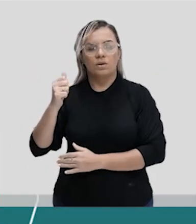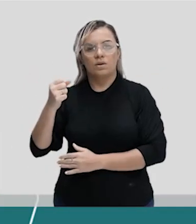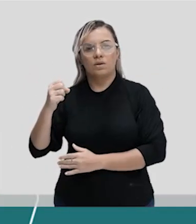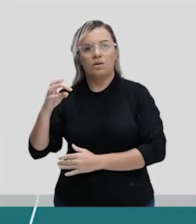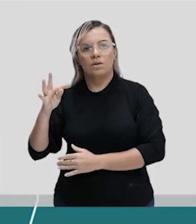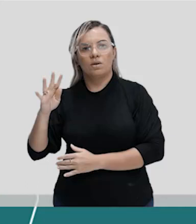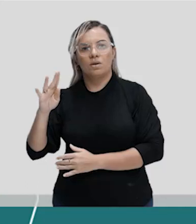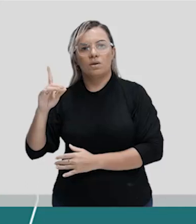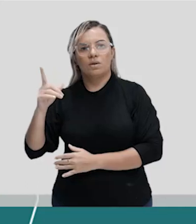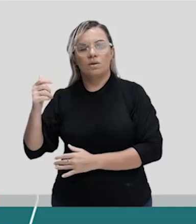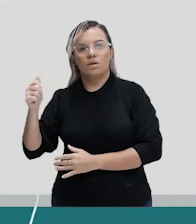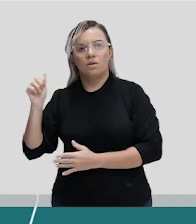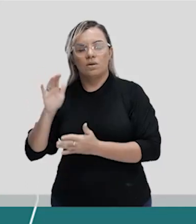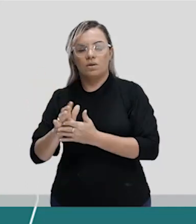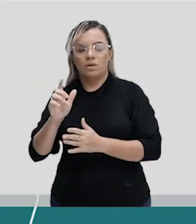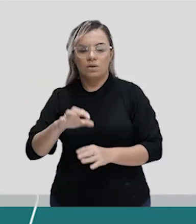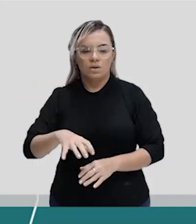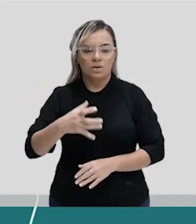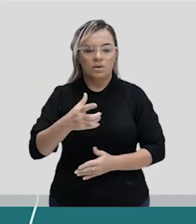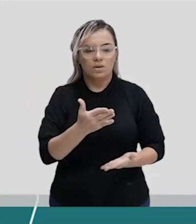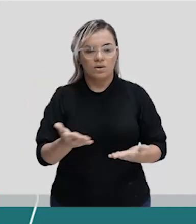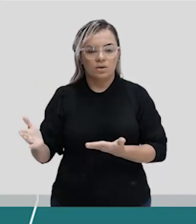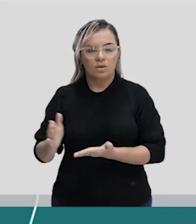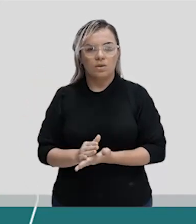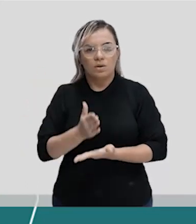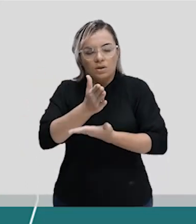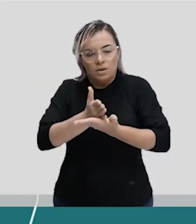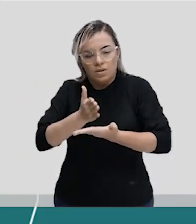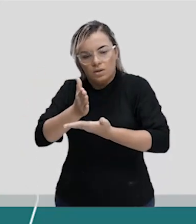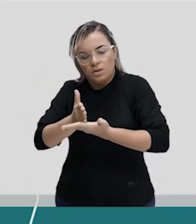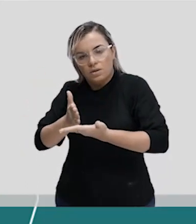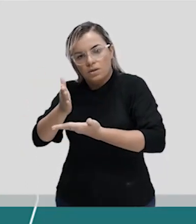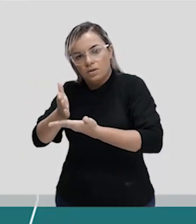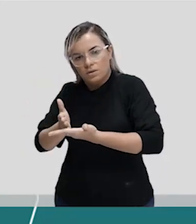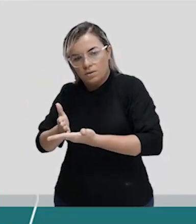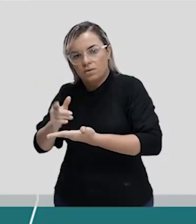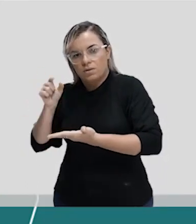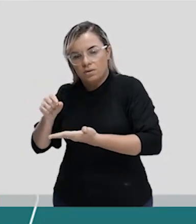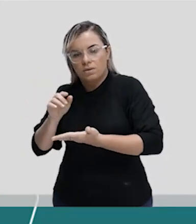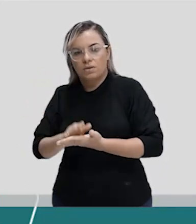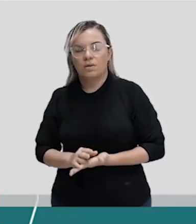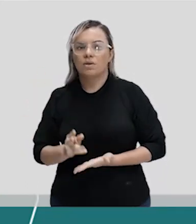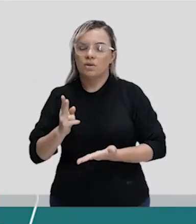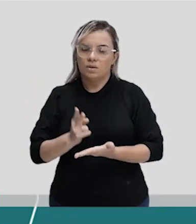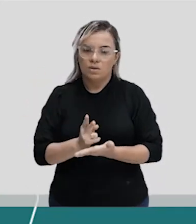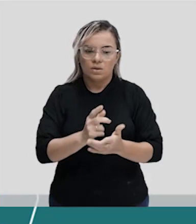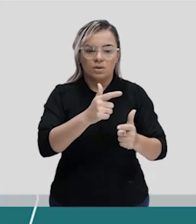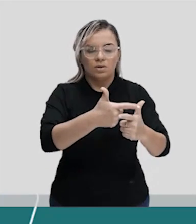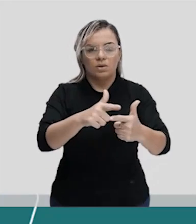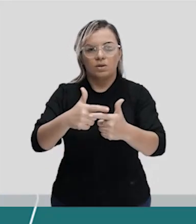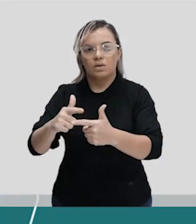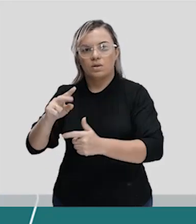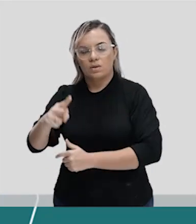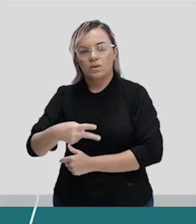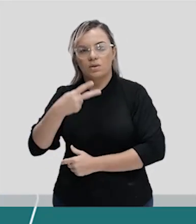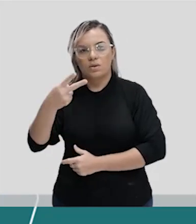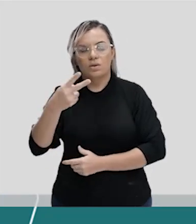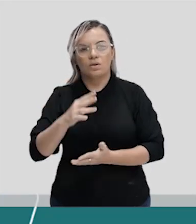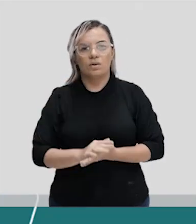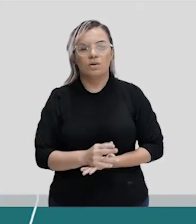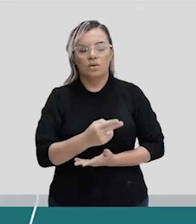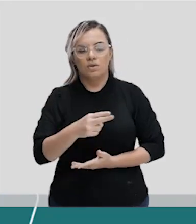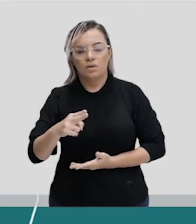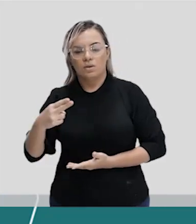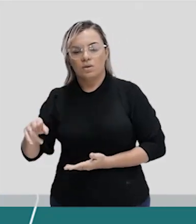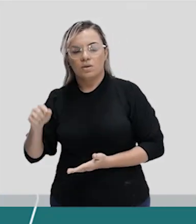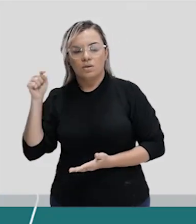blastocisto são as clivagens ou segmentação, tá? Então, a gente sempre menciona esses dois nomes porque pode ser que na questão eles